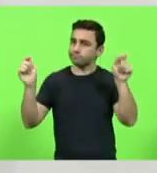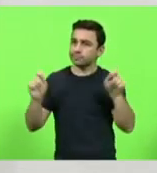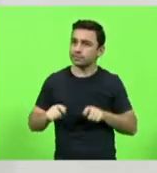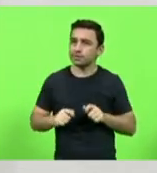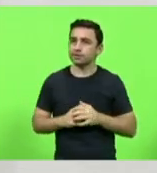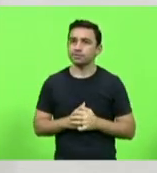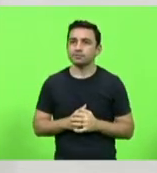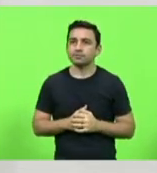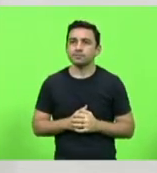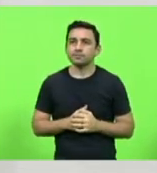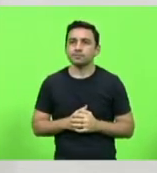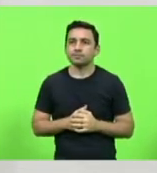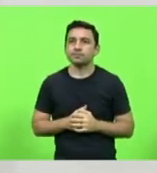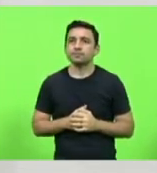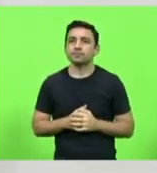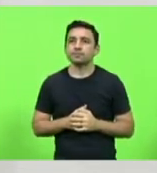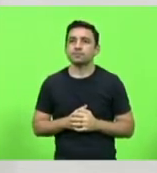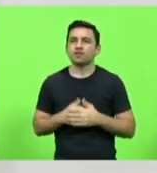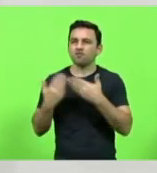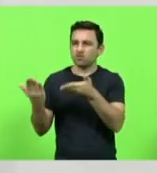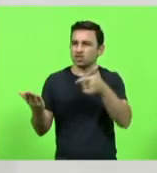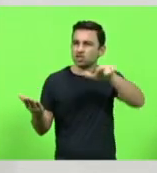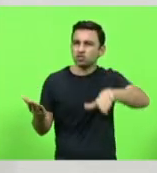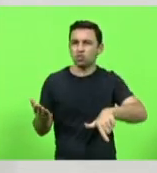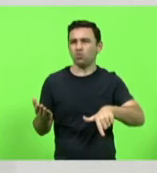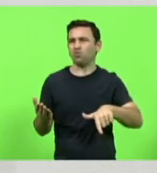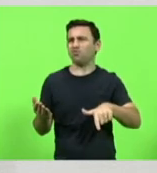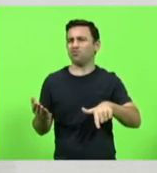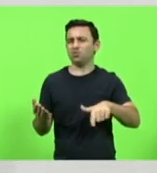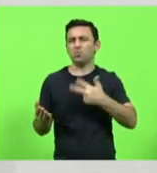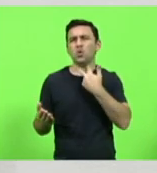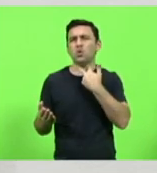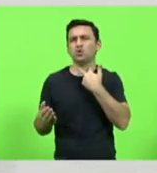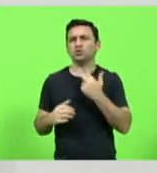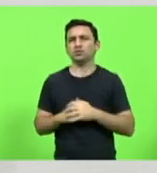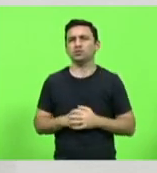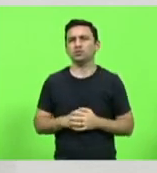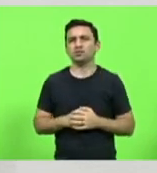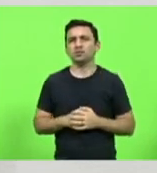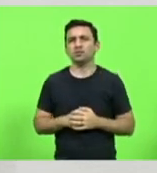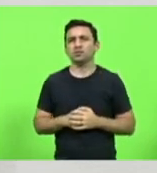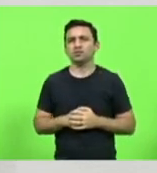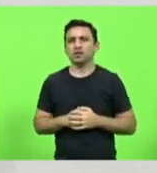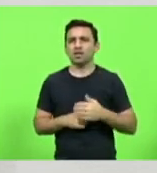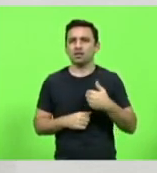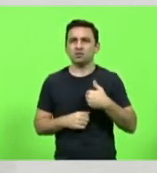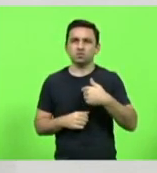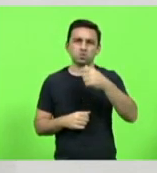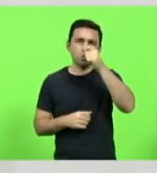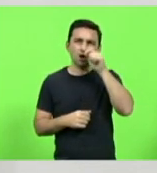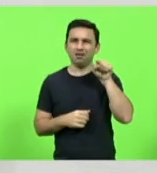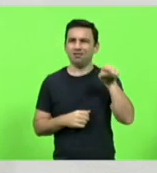tu não repetir isso. Com o João, estou nem aí com isso.